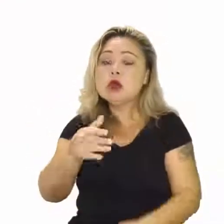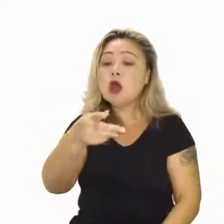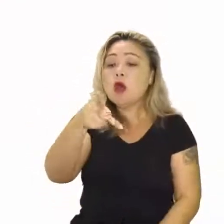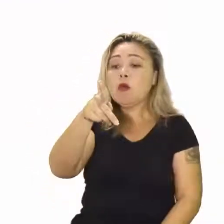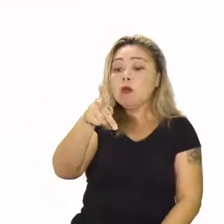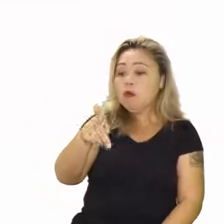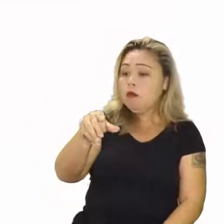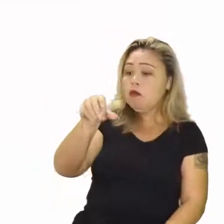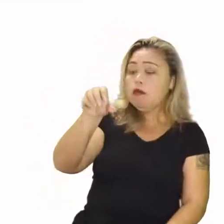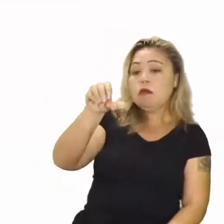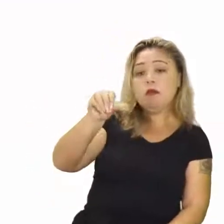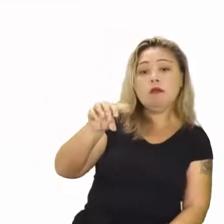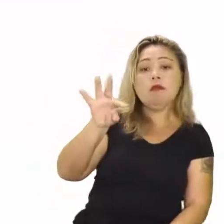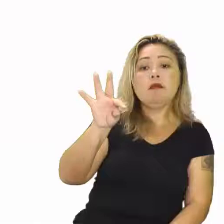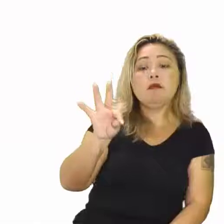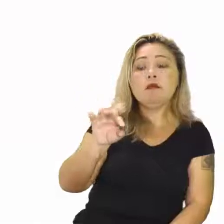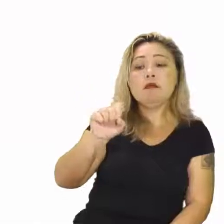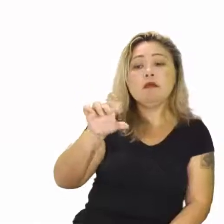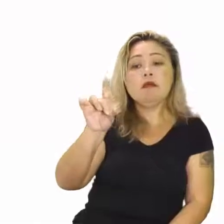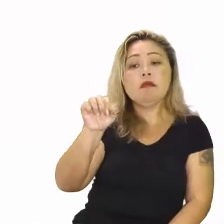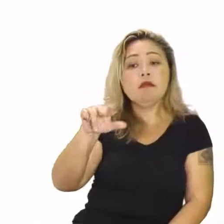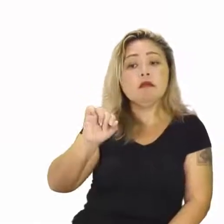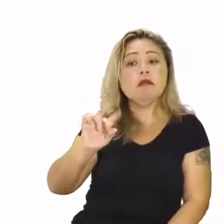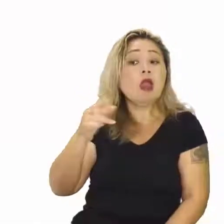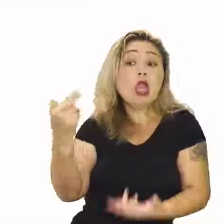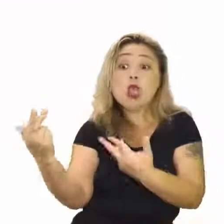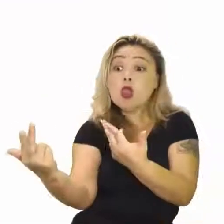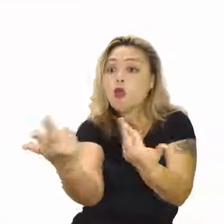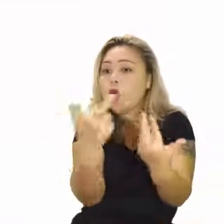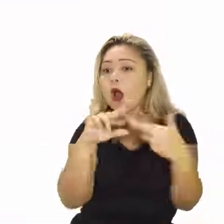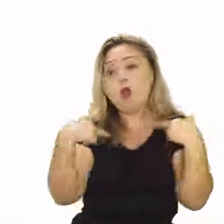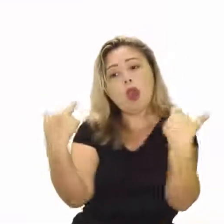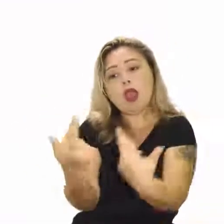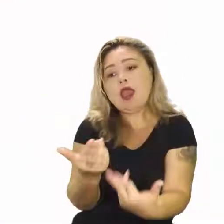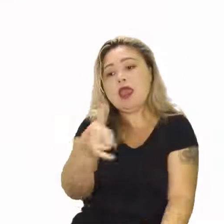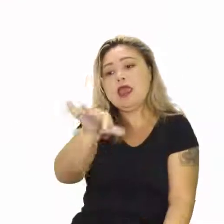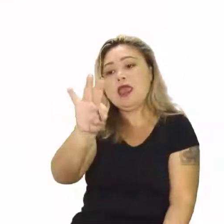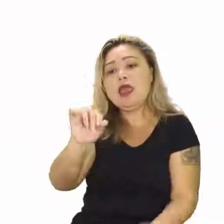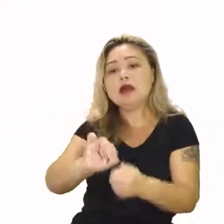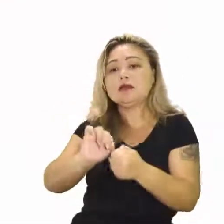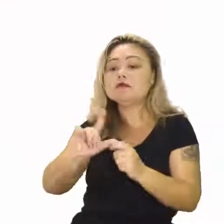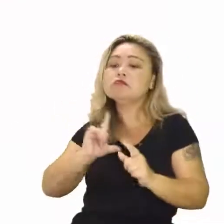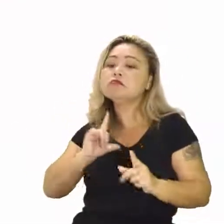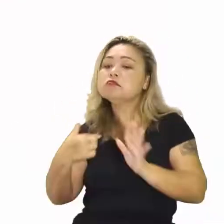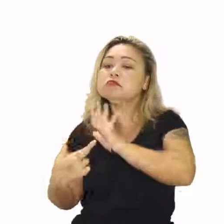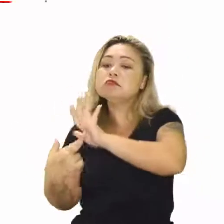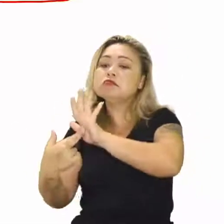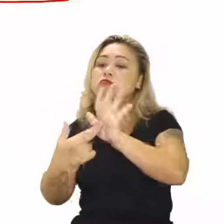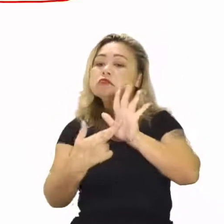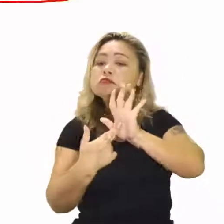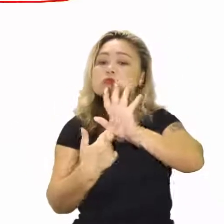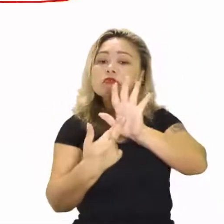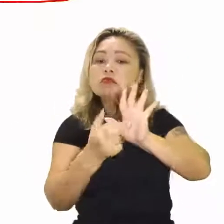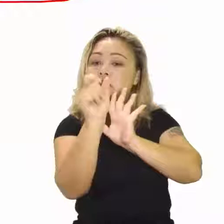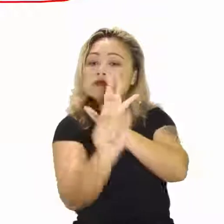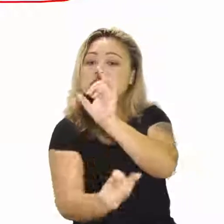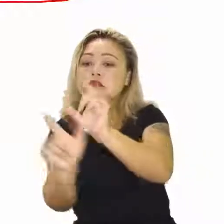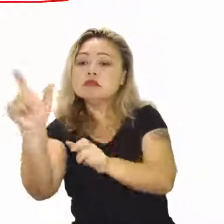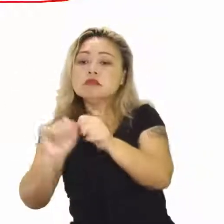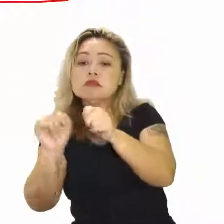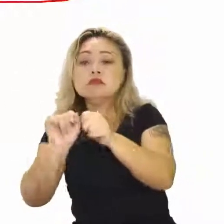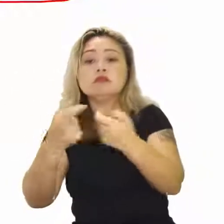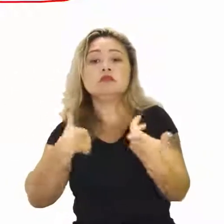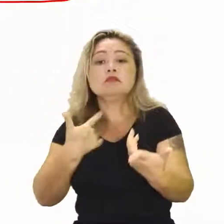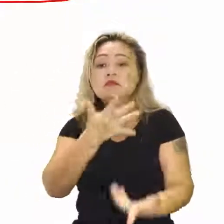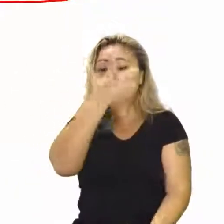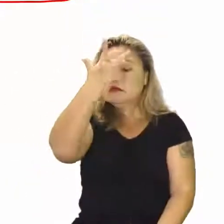Como na reunião de Yalta, essa conferência contou com a participação de representantes das potências